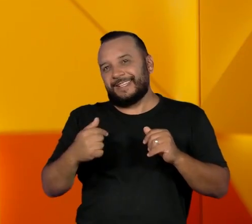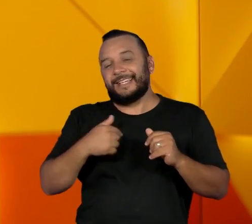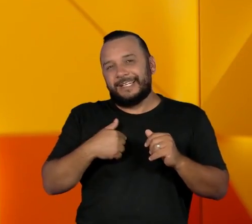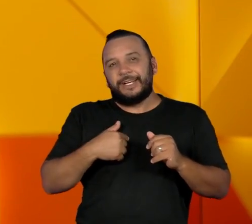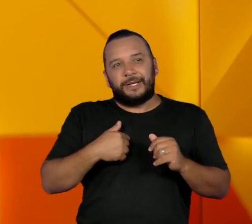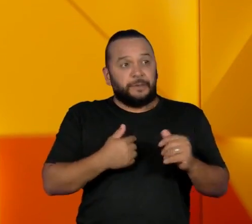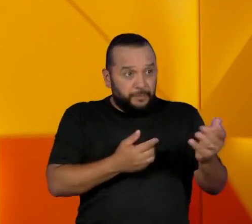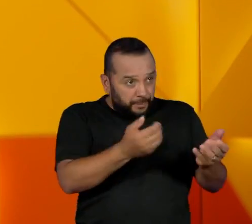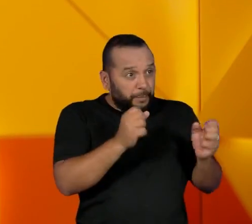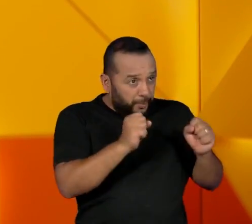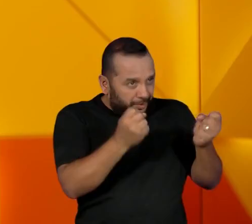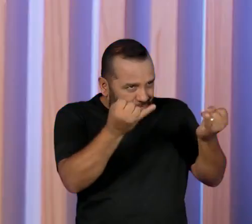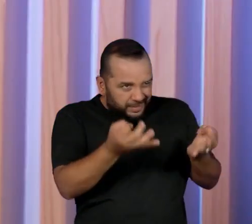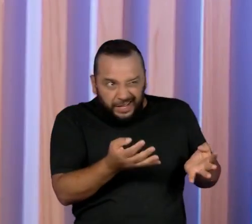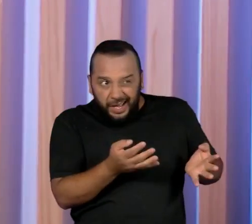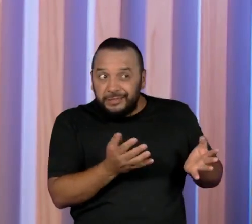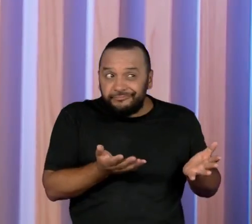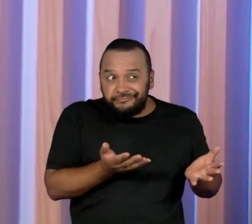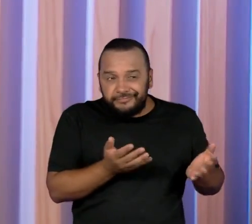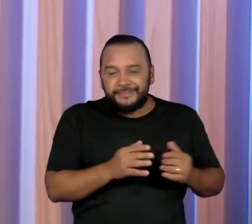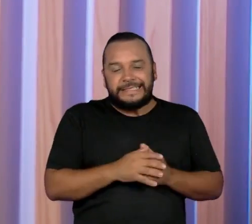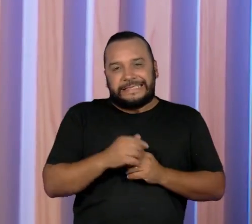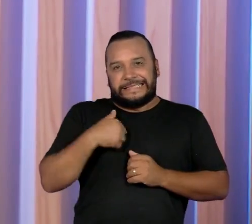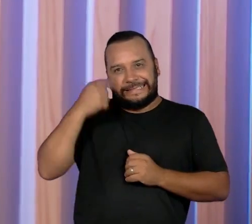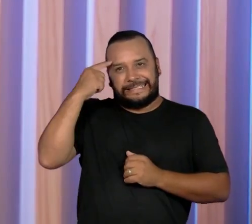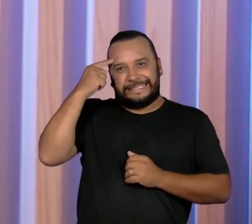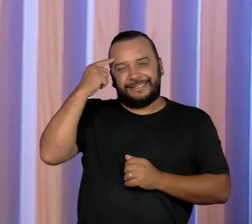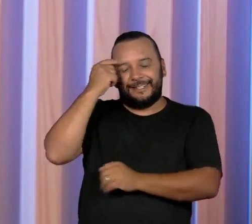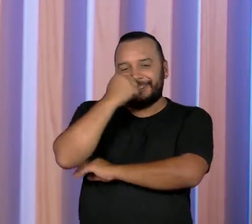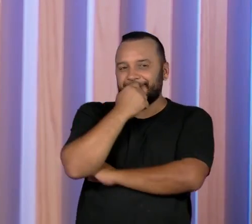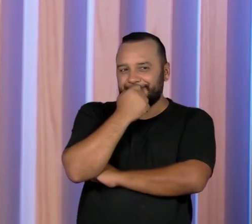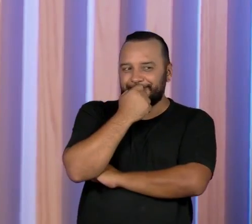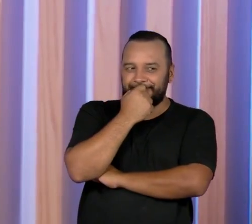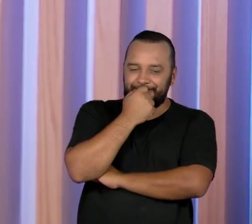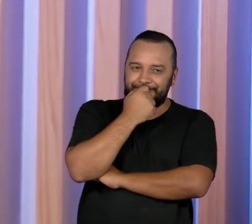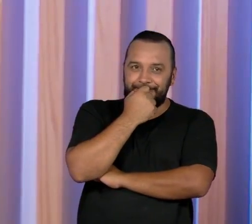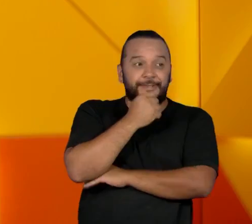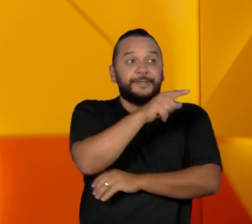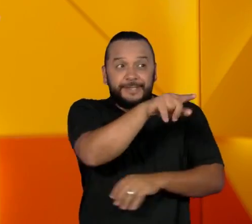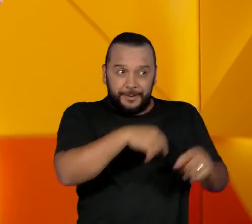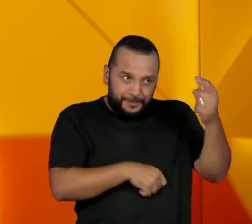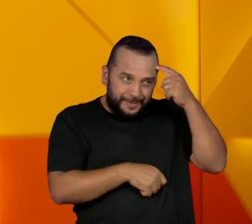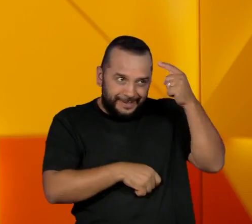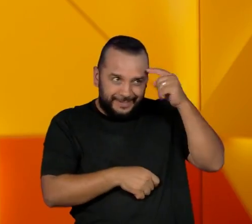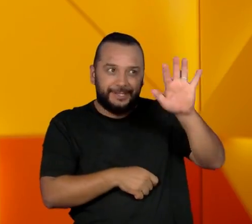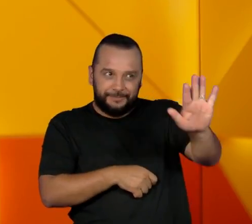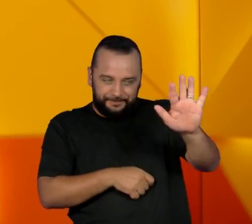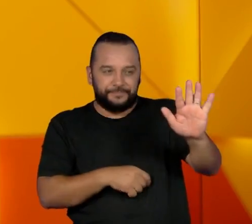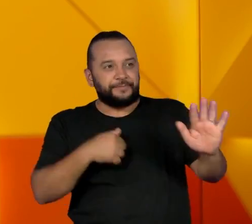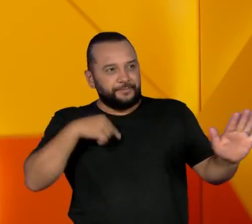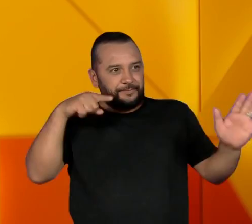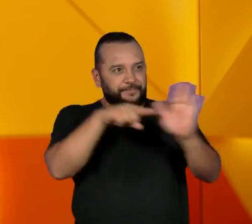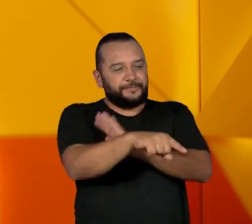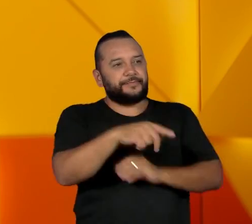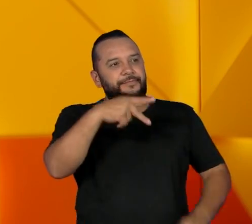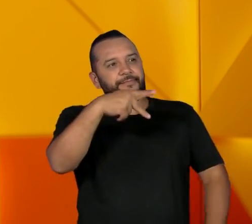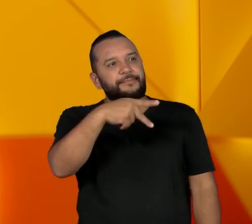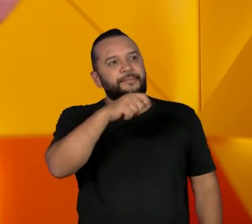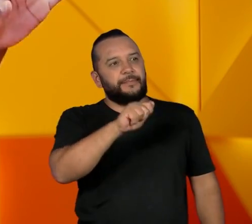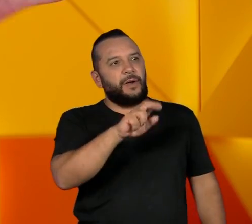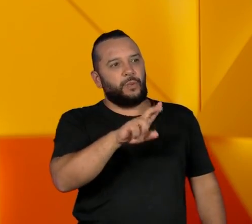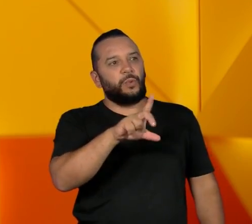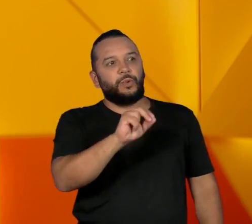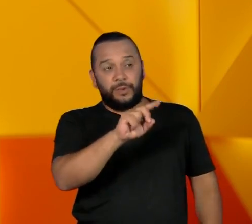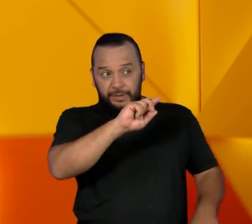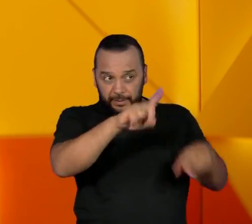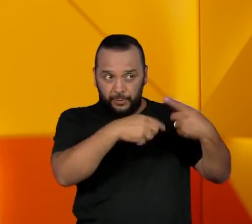um com a gente? Deixa eu pensar. Vai pensando, eu vou perguntar pro Paulo e aí